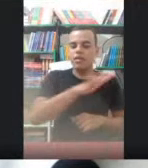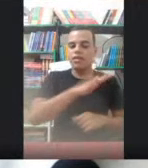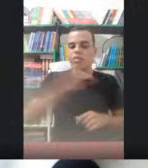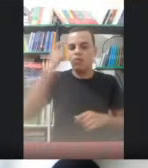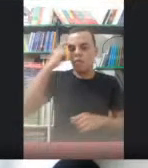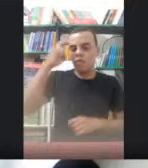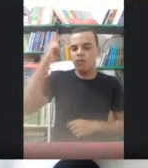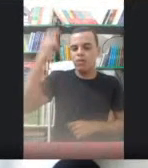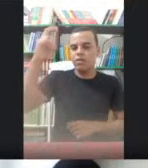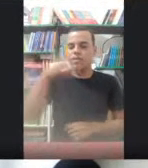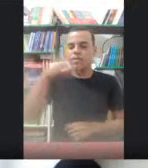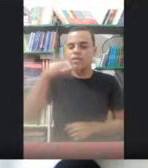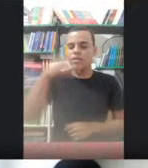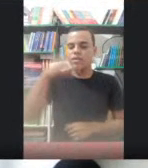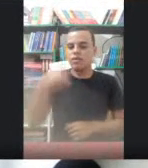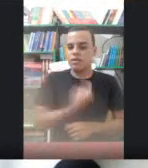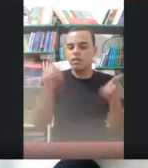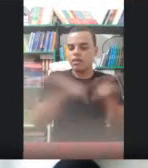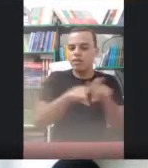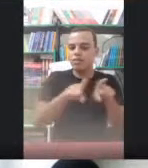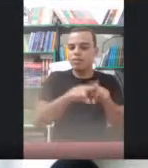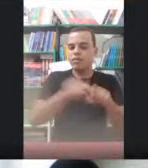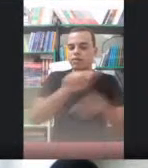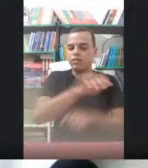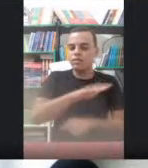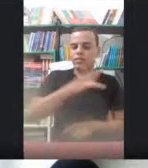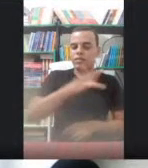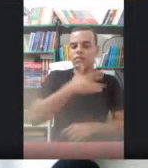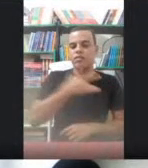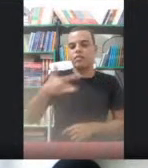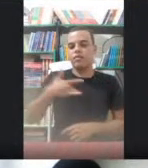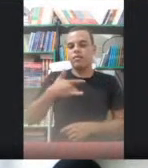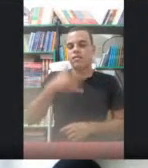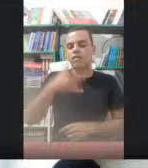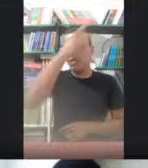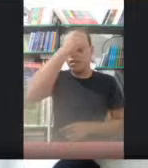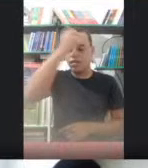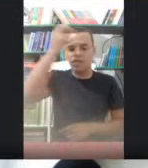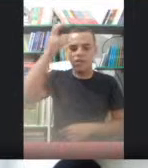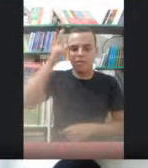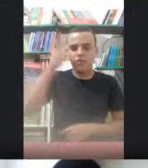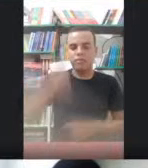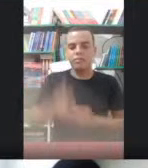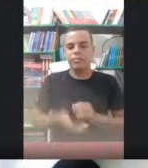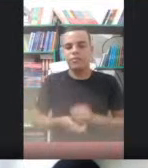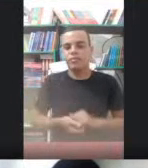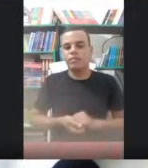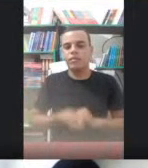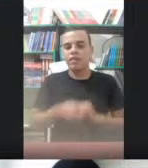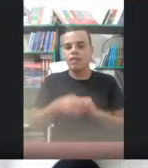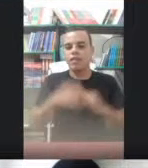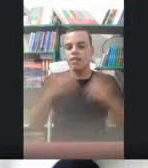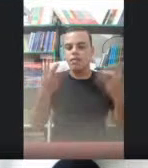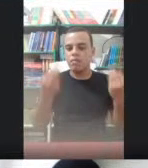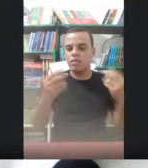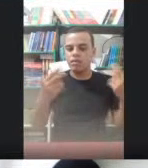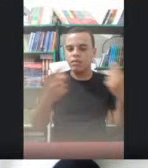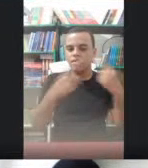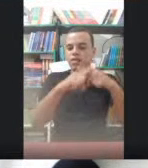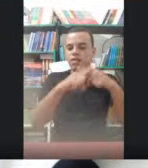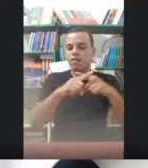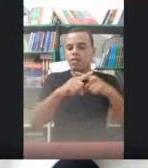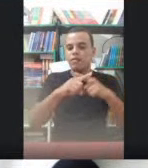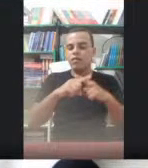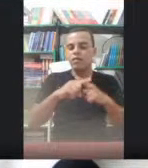também abrir o espaço das unidades de saúde, do serviço de saúde para o homem. Isso tem sido um desafio que o Sistema Único de Saúde, o Ministério da Saúde